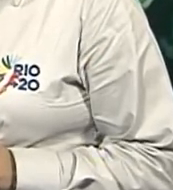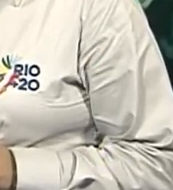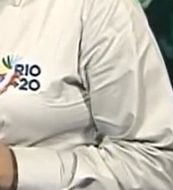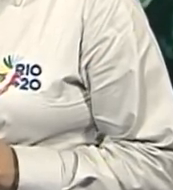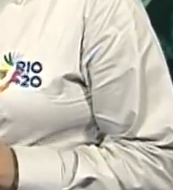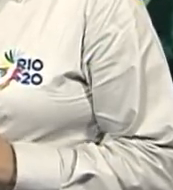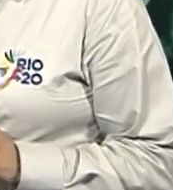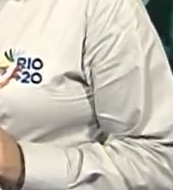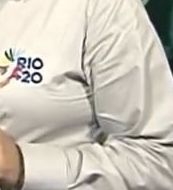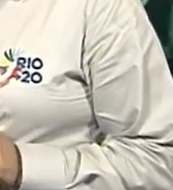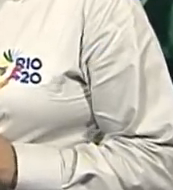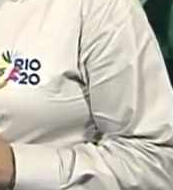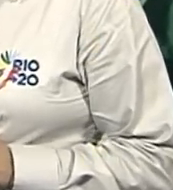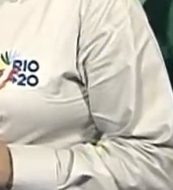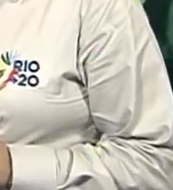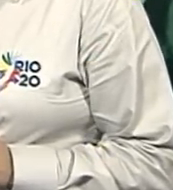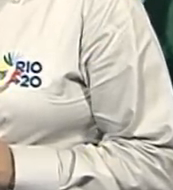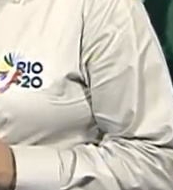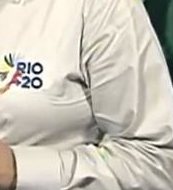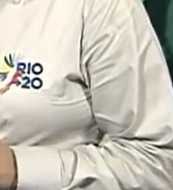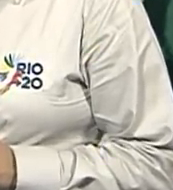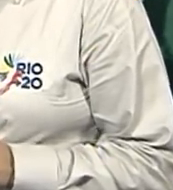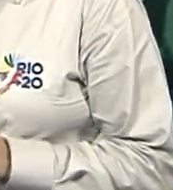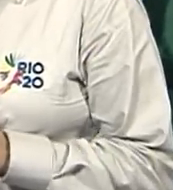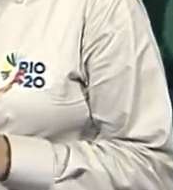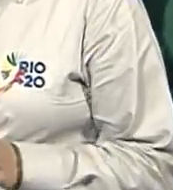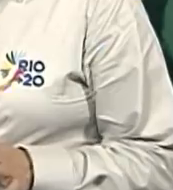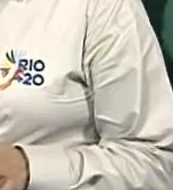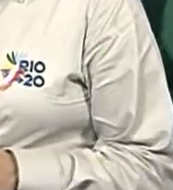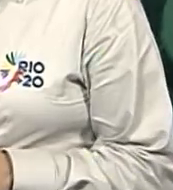Antônio Patriota, e com o embaixador Luiz Alberto Figueiredo,